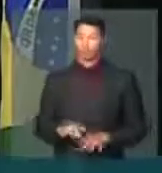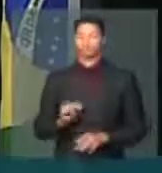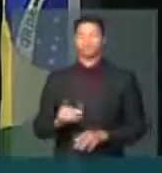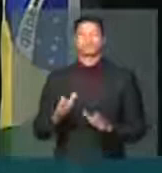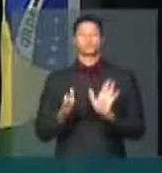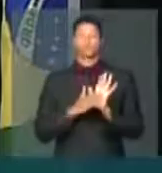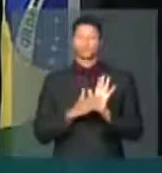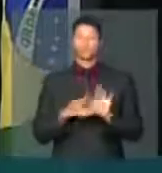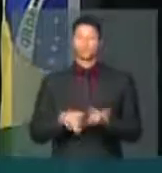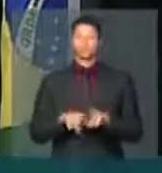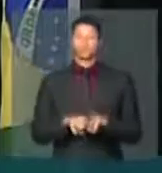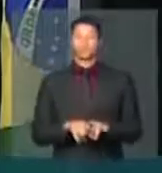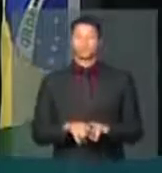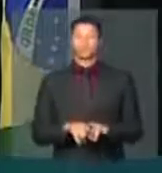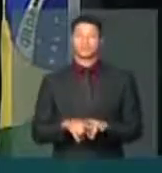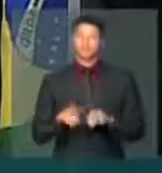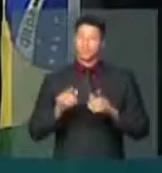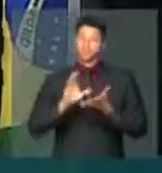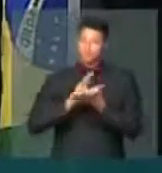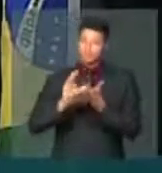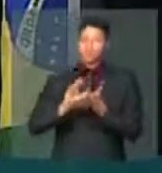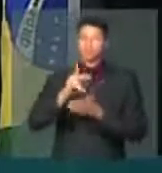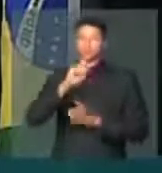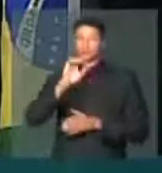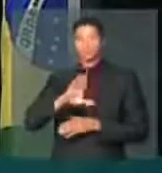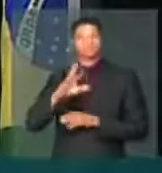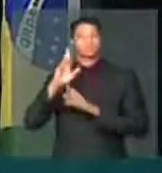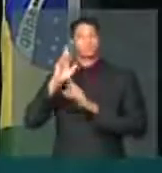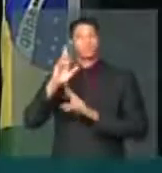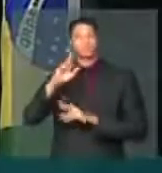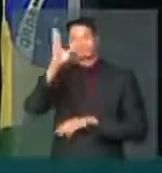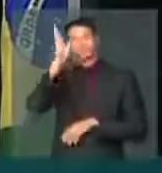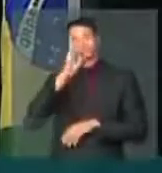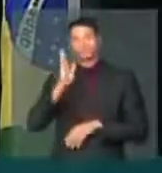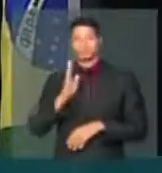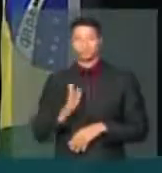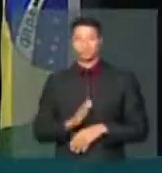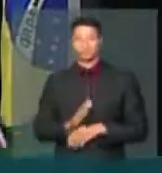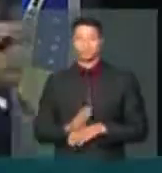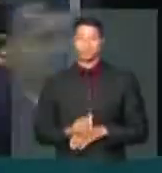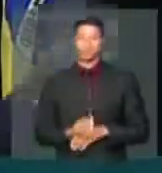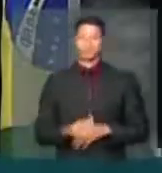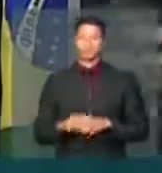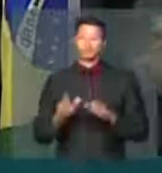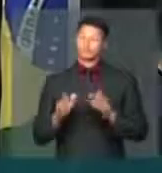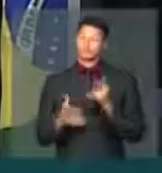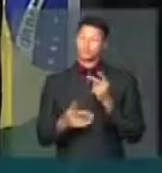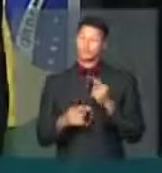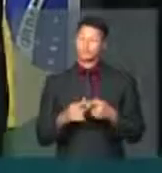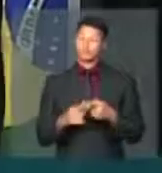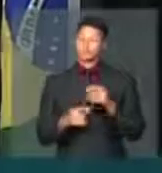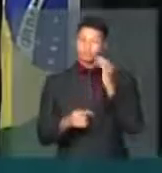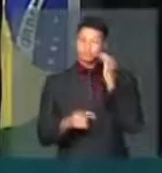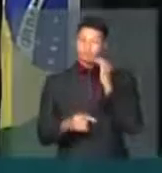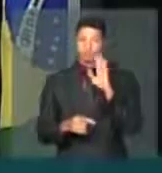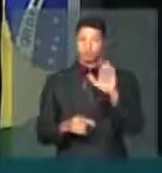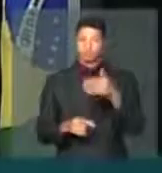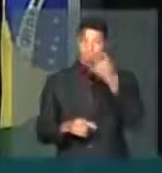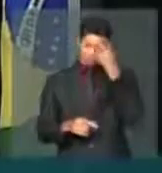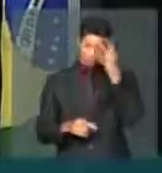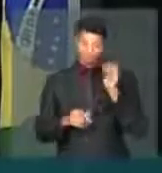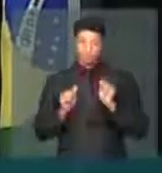de tratar da economia que essa PEC representa para o Brasil. Afinal de contas, quando um